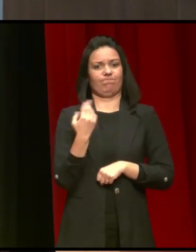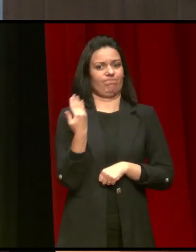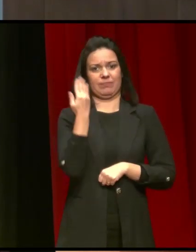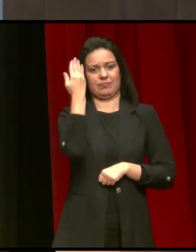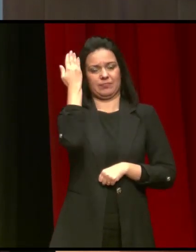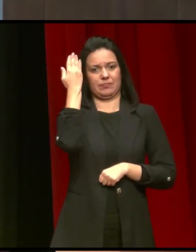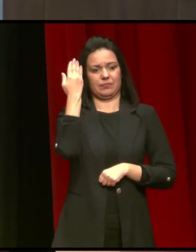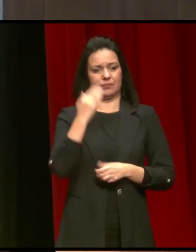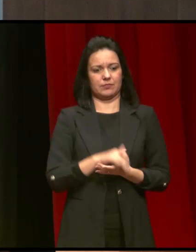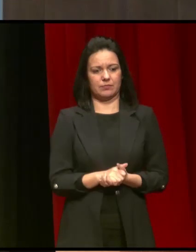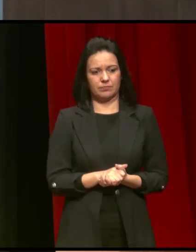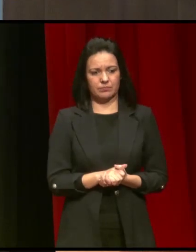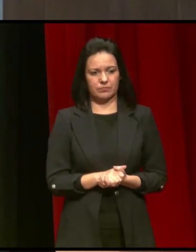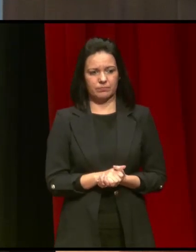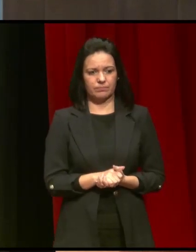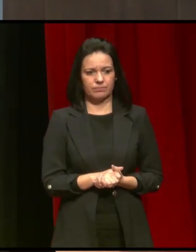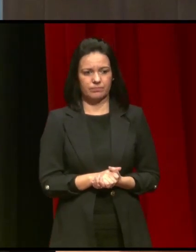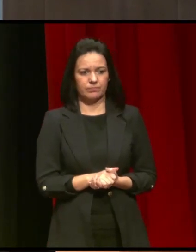Desculpe?